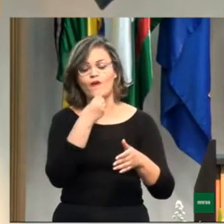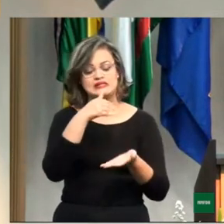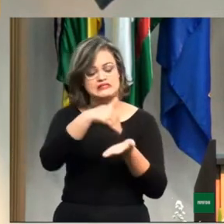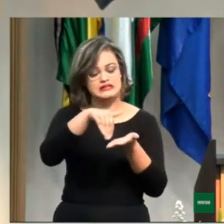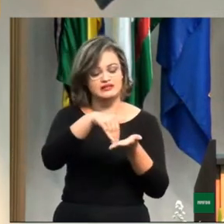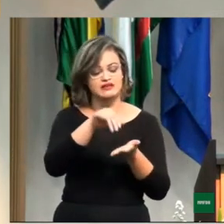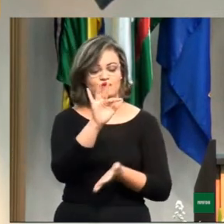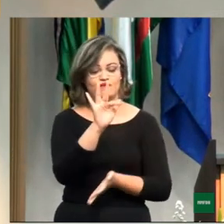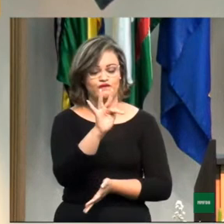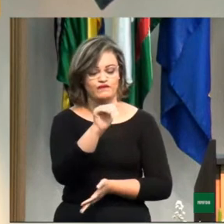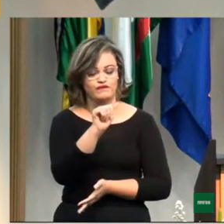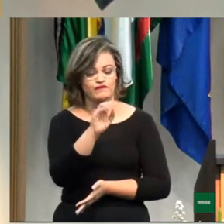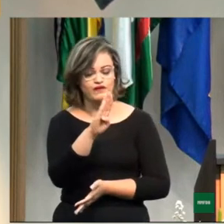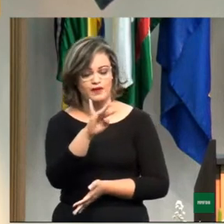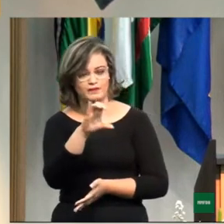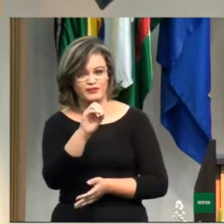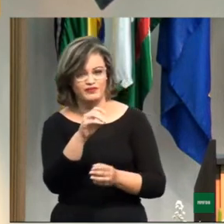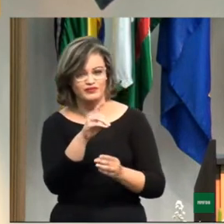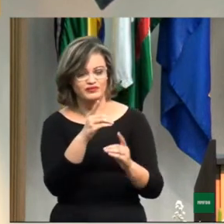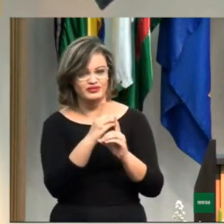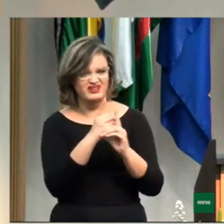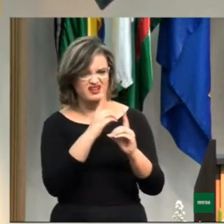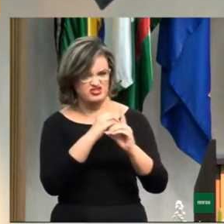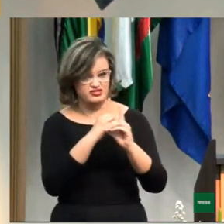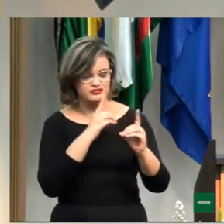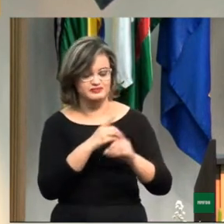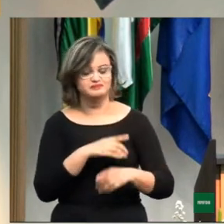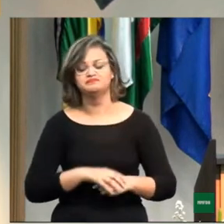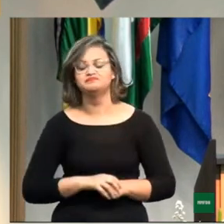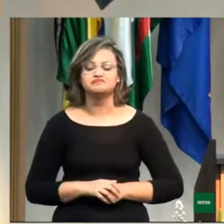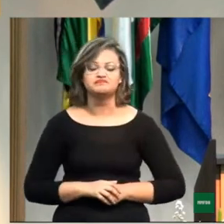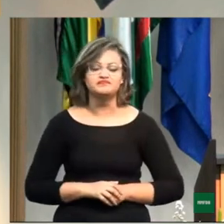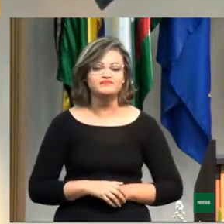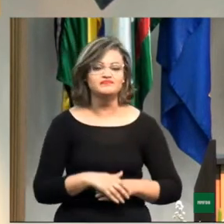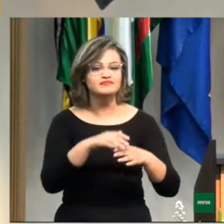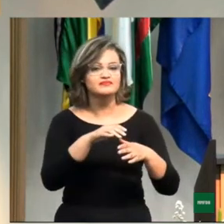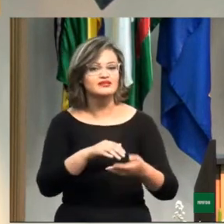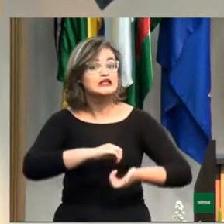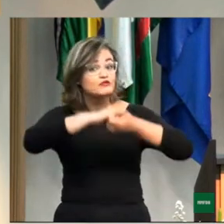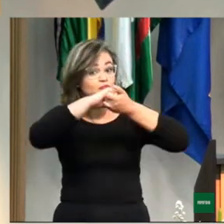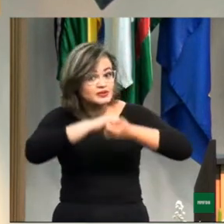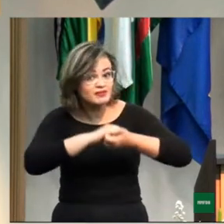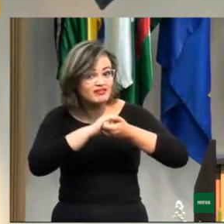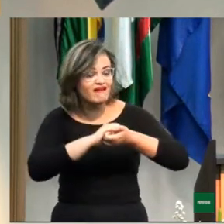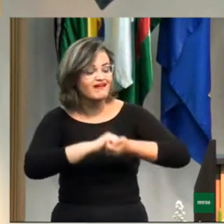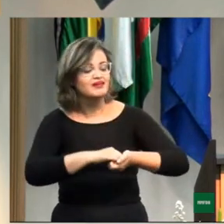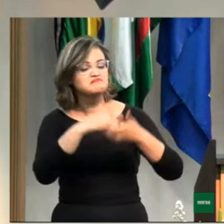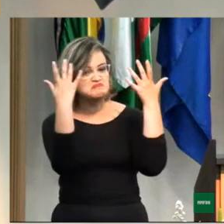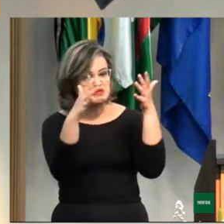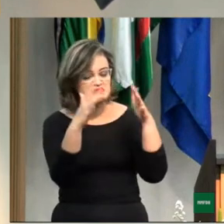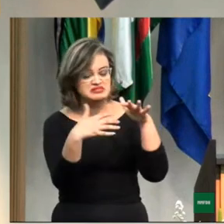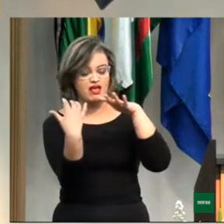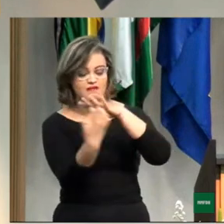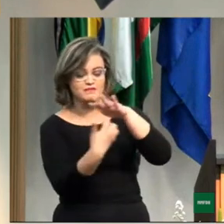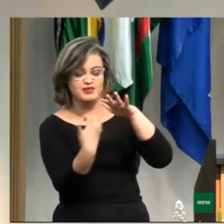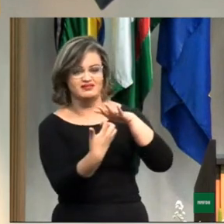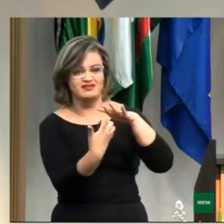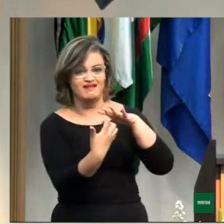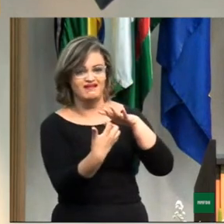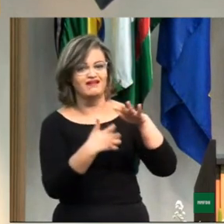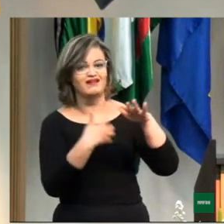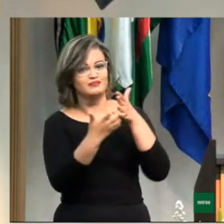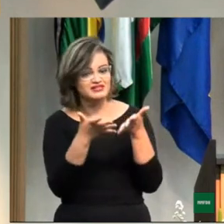Teiso. E cumprimentar as empresas que fizeram por